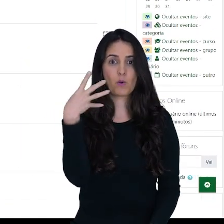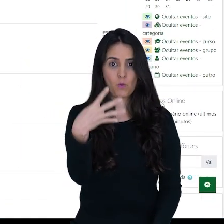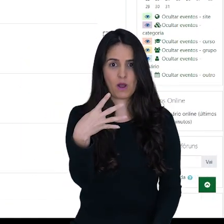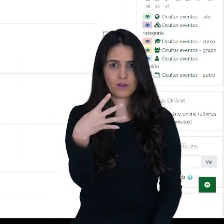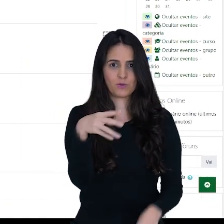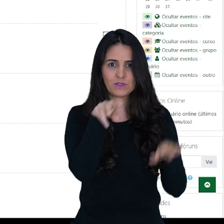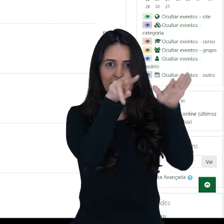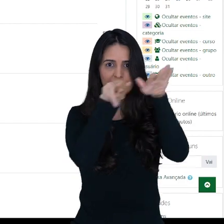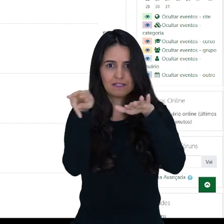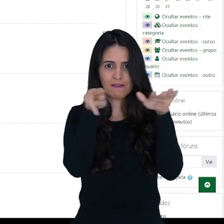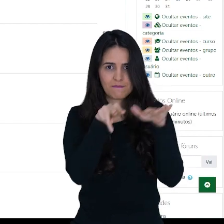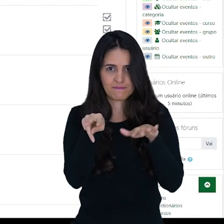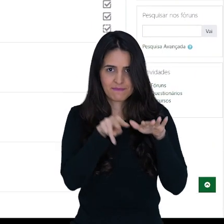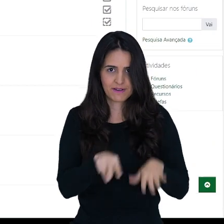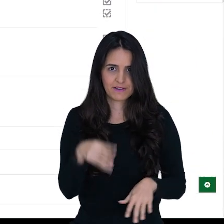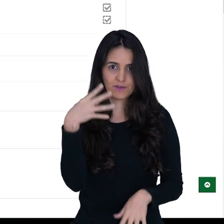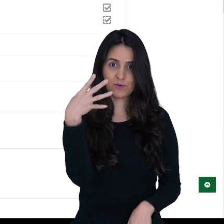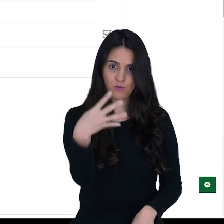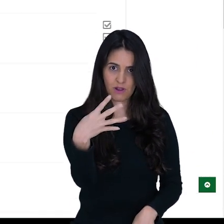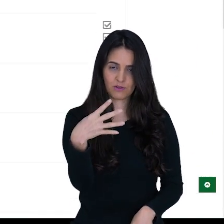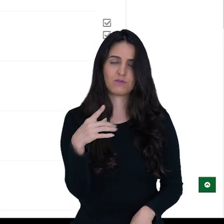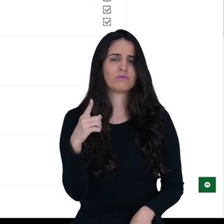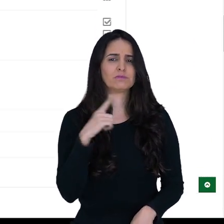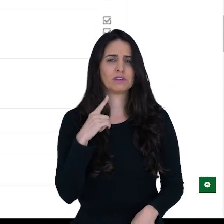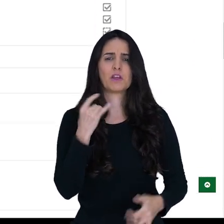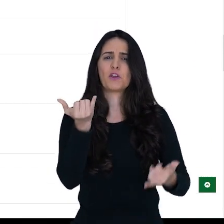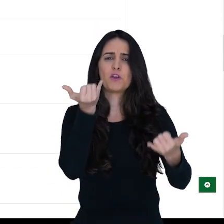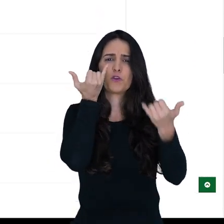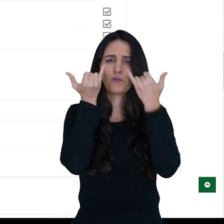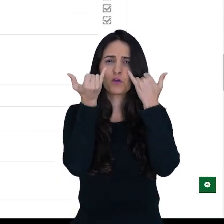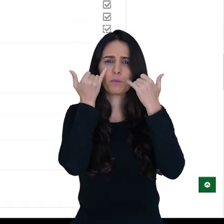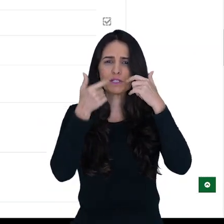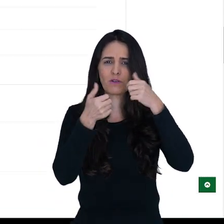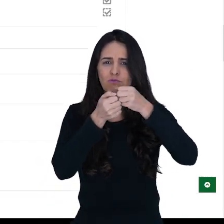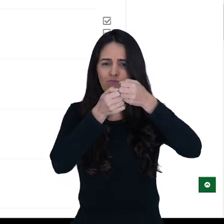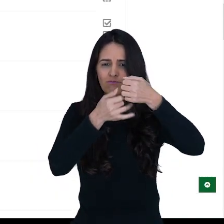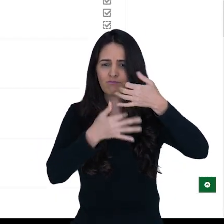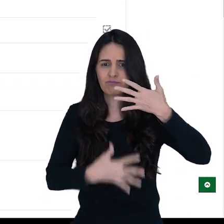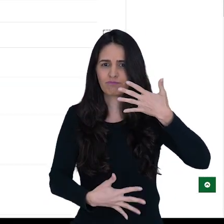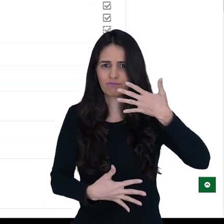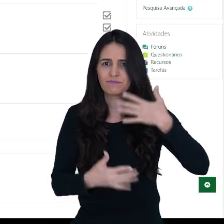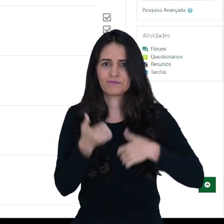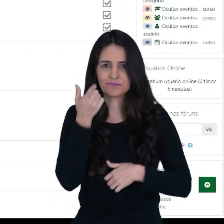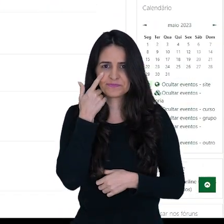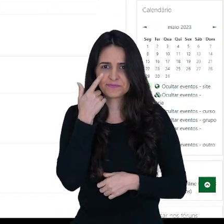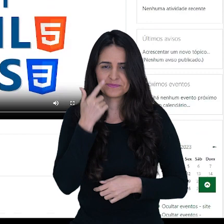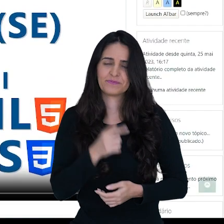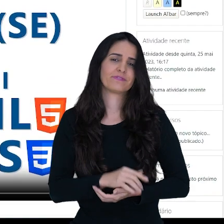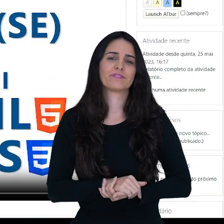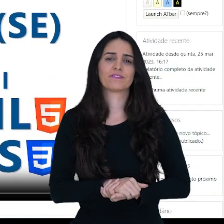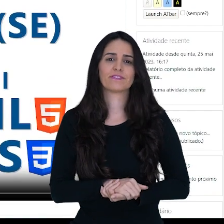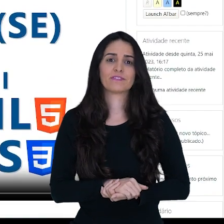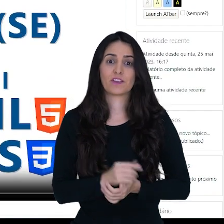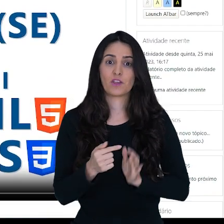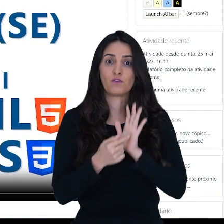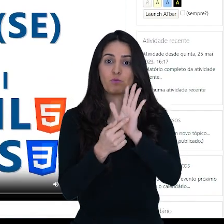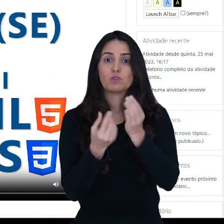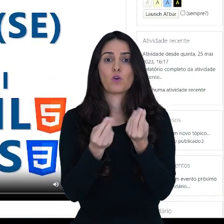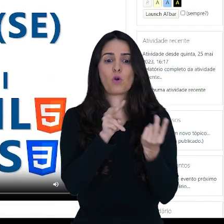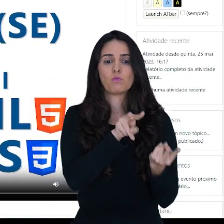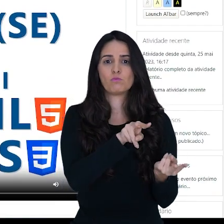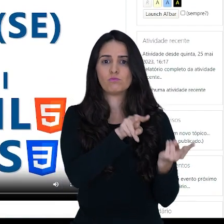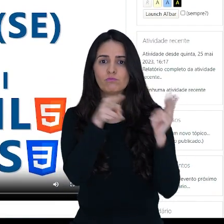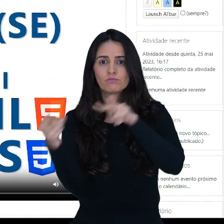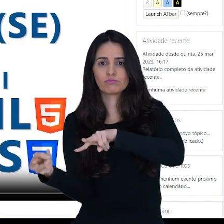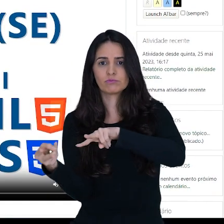quatro semanas Tá certo então você vê aqui que existe bastante coisa nessa sala e eu quero